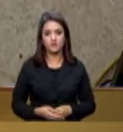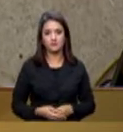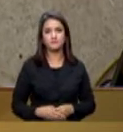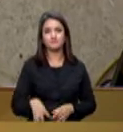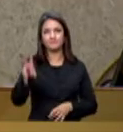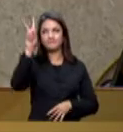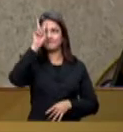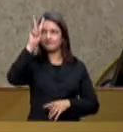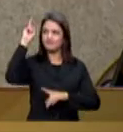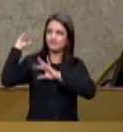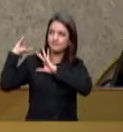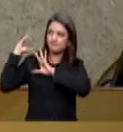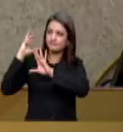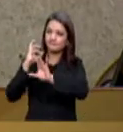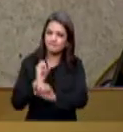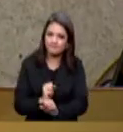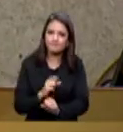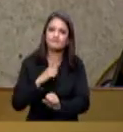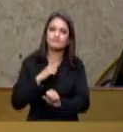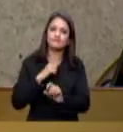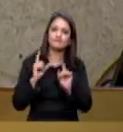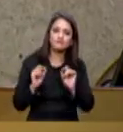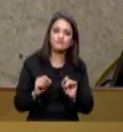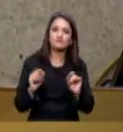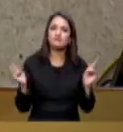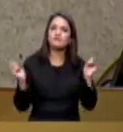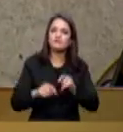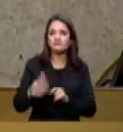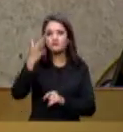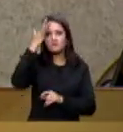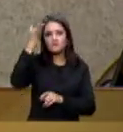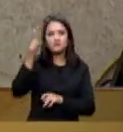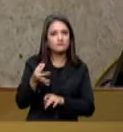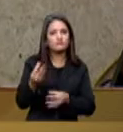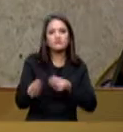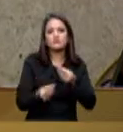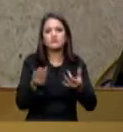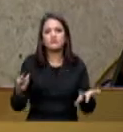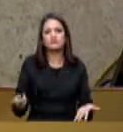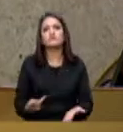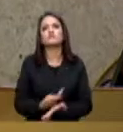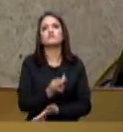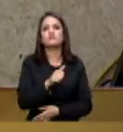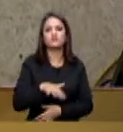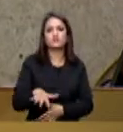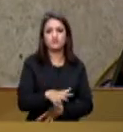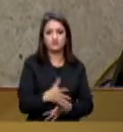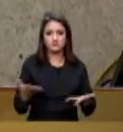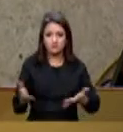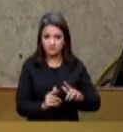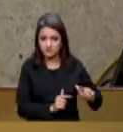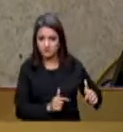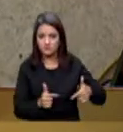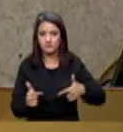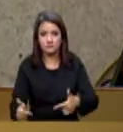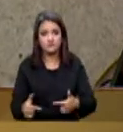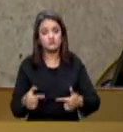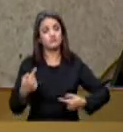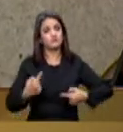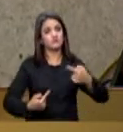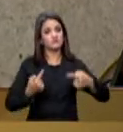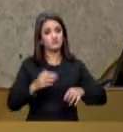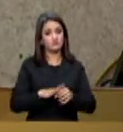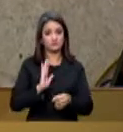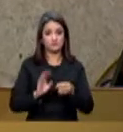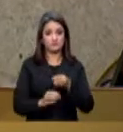em certa medida é instrumental à compreensão do atual cenário das ações das políticas de saneamento